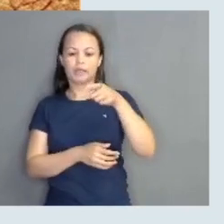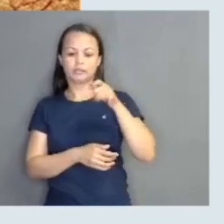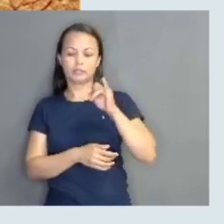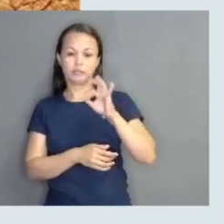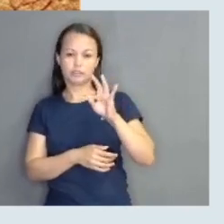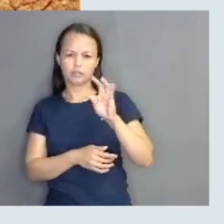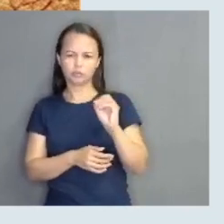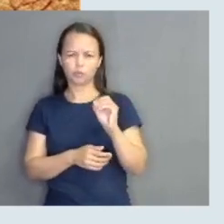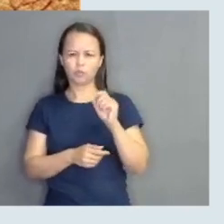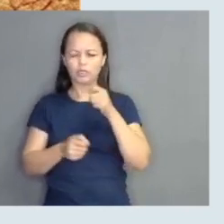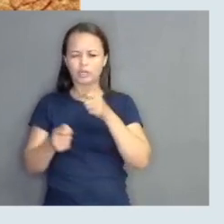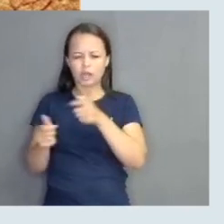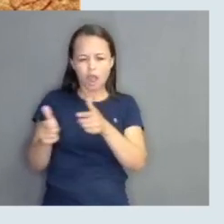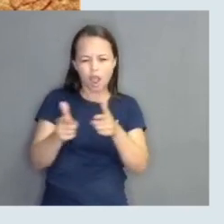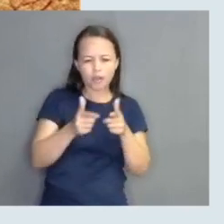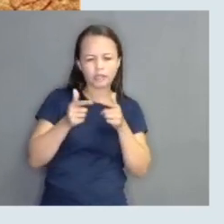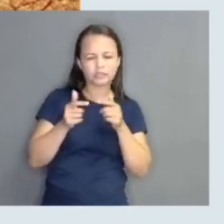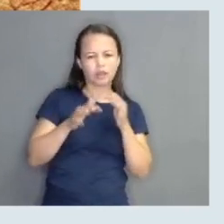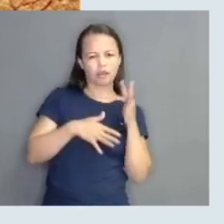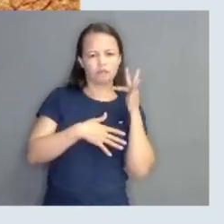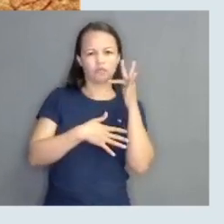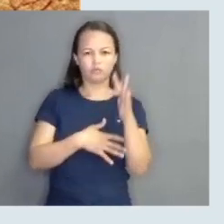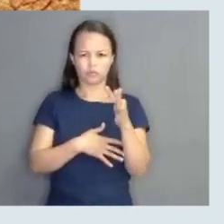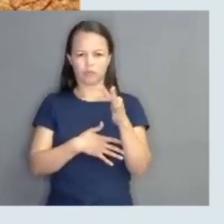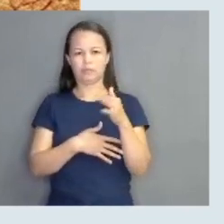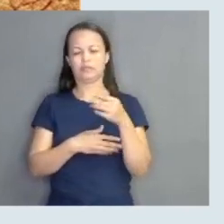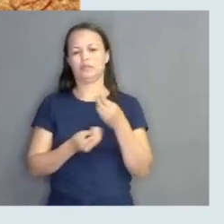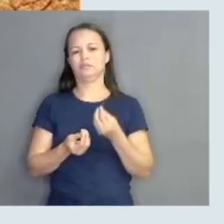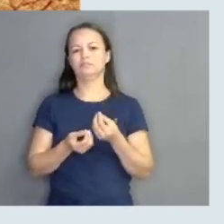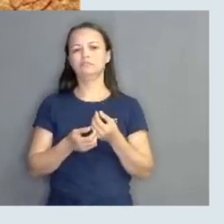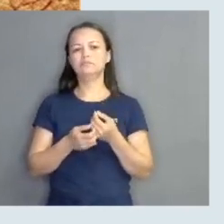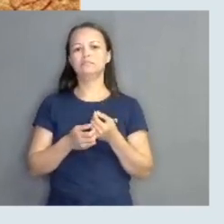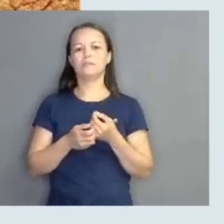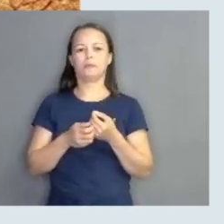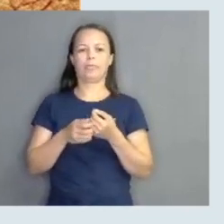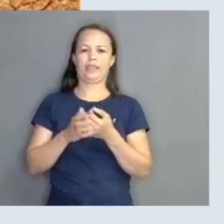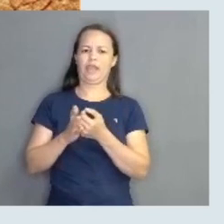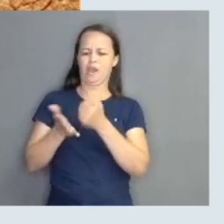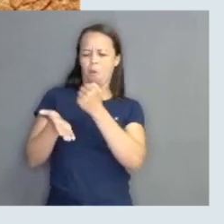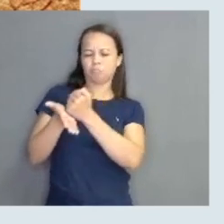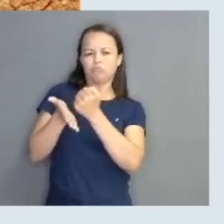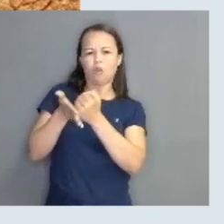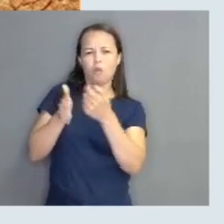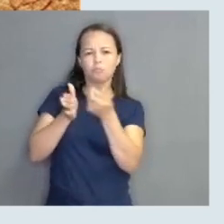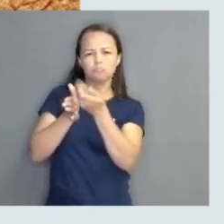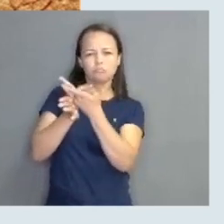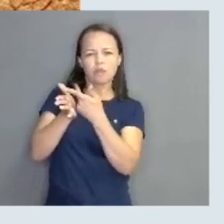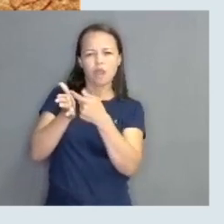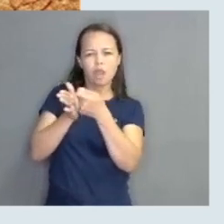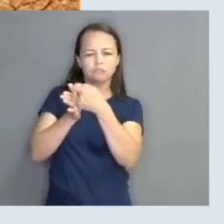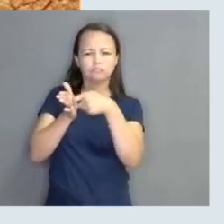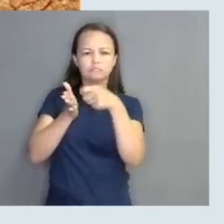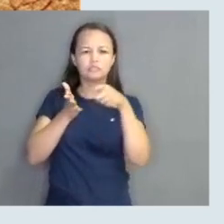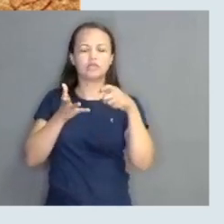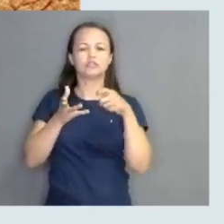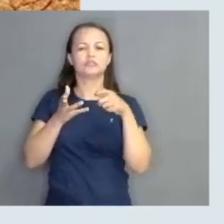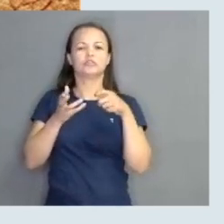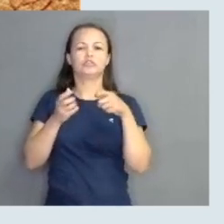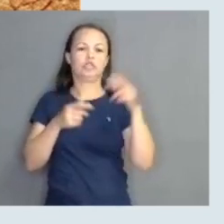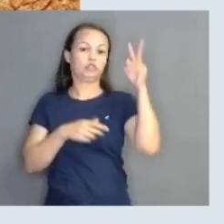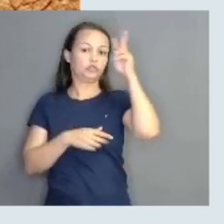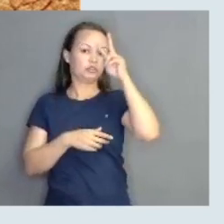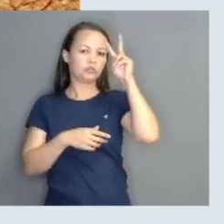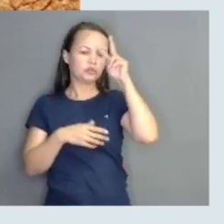na caçada futuramente. É um registro histórico. Isso